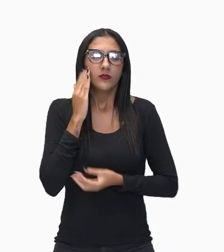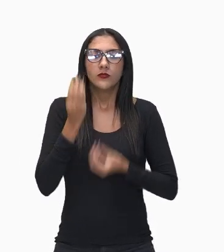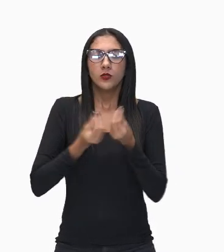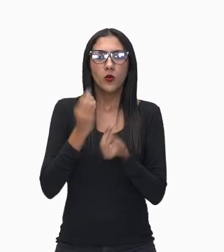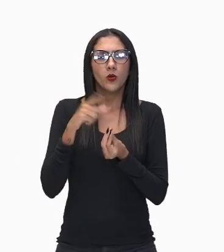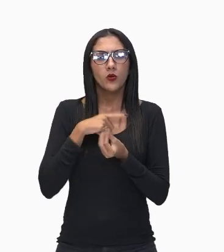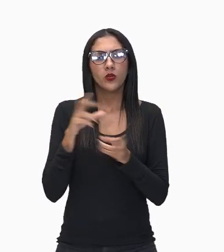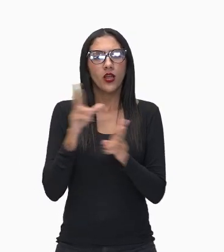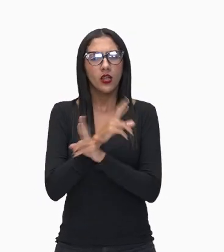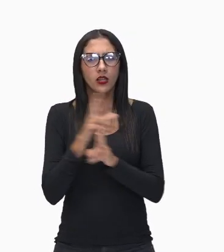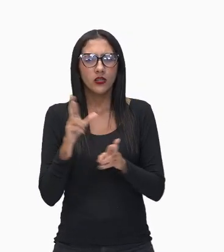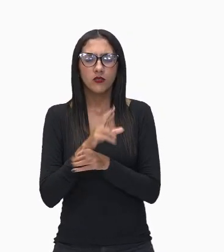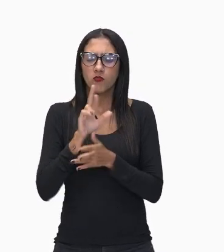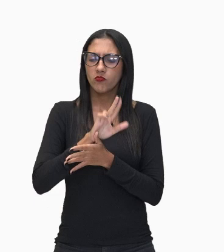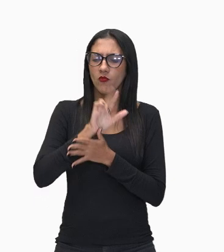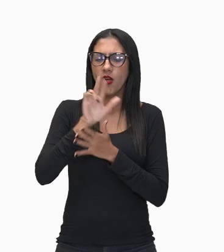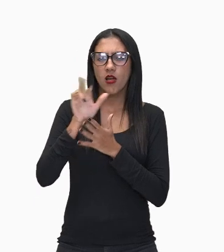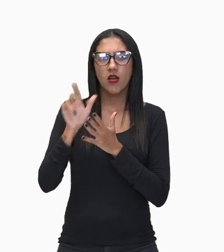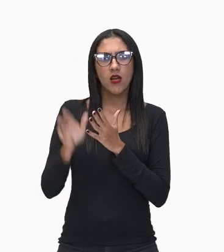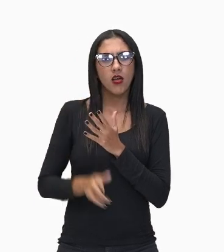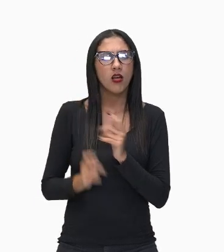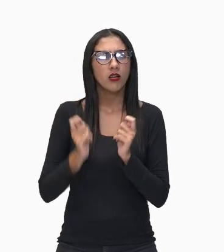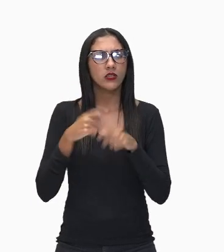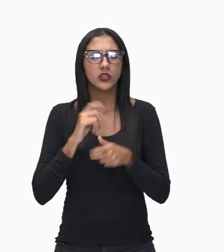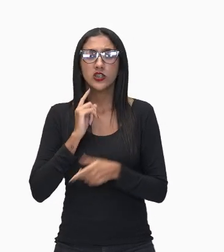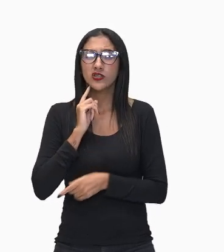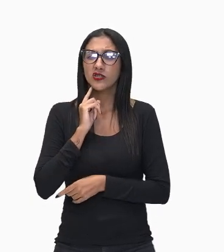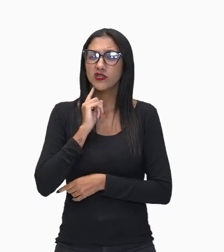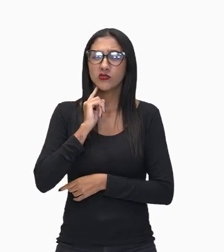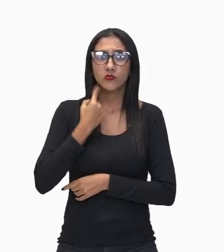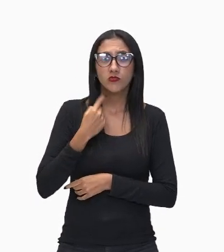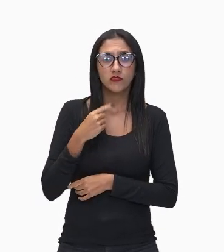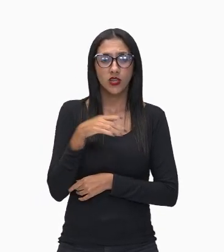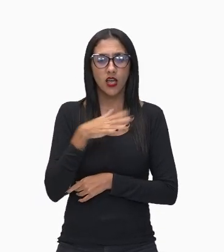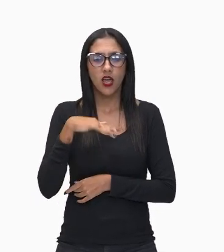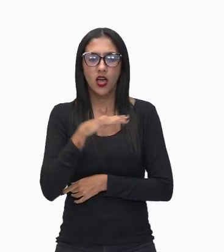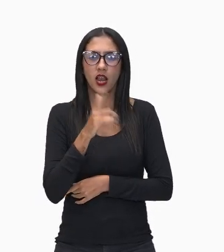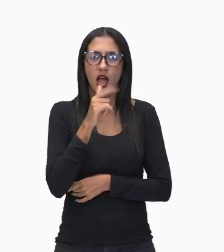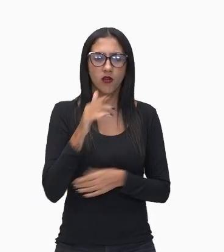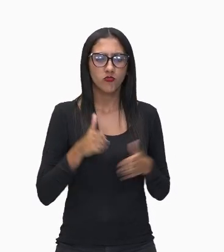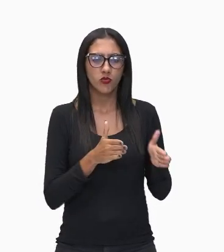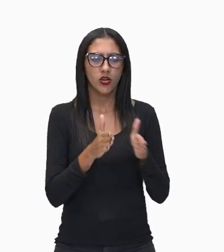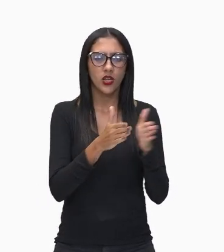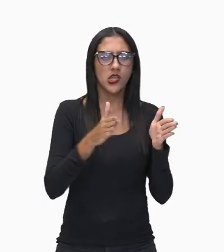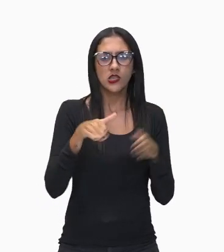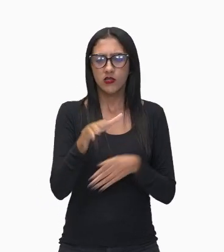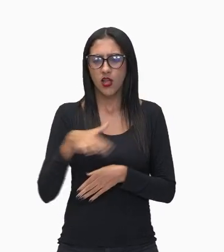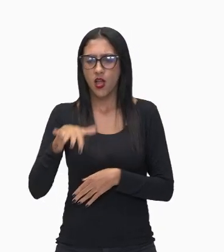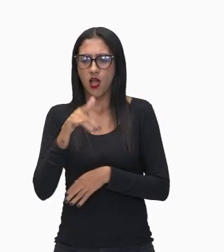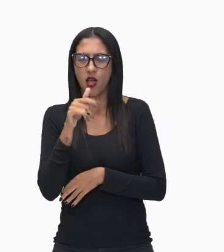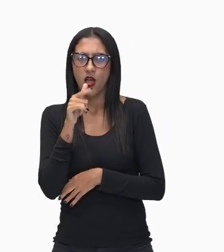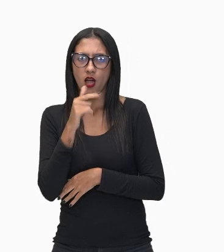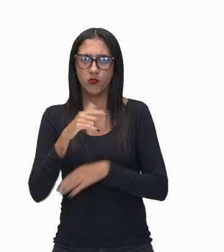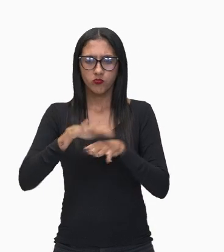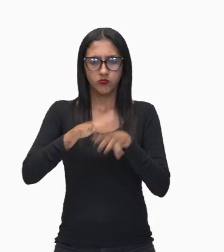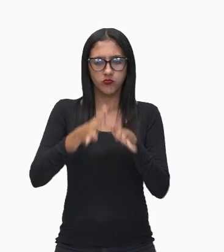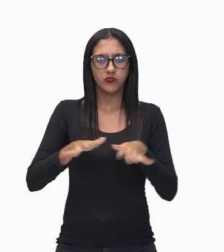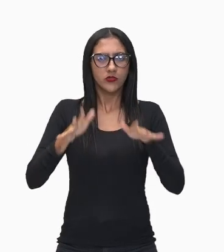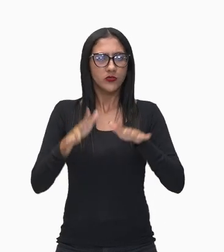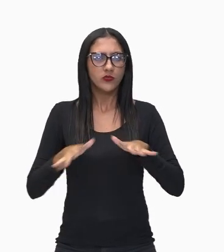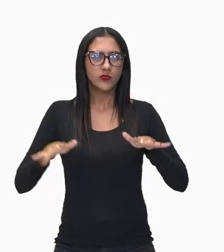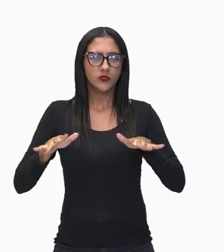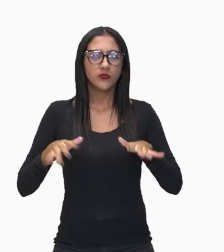às diversas formas, né, de poluição dos nossos rios, dos nossos lagos, dos nossos oceanos, onde